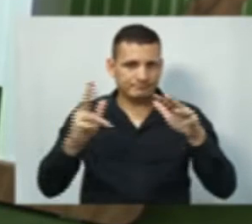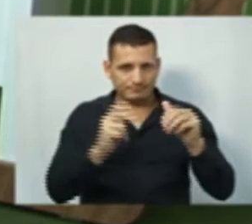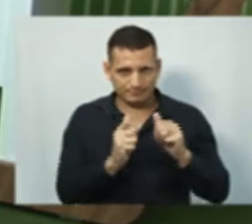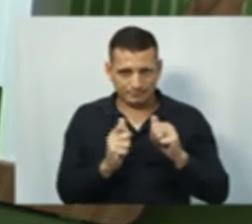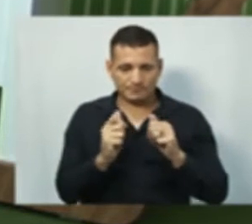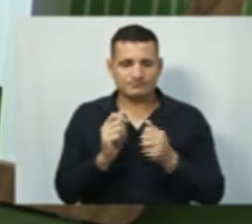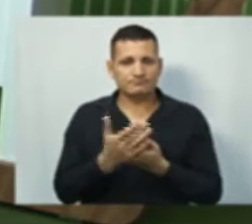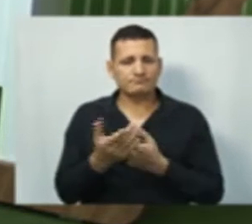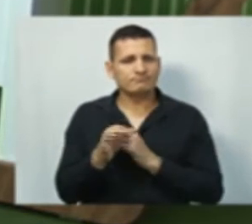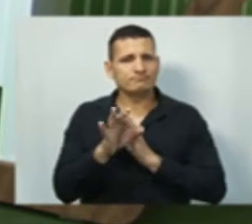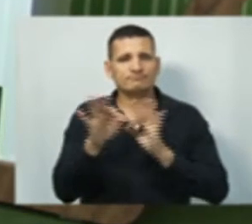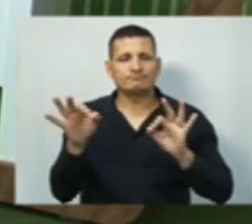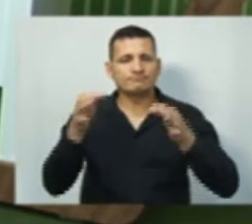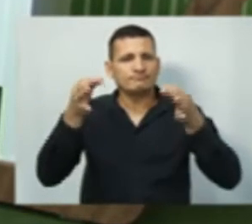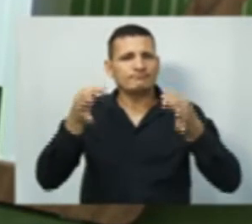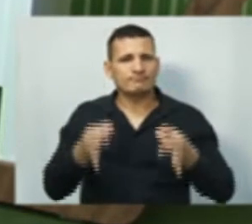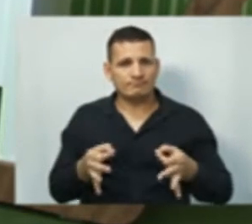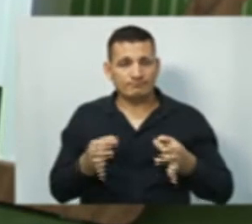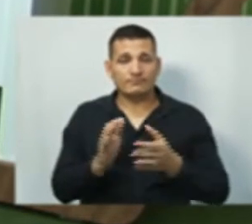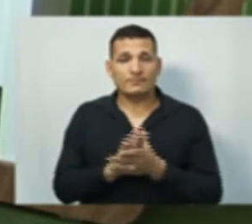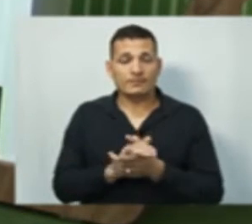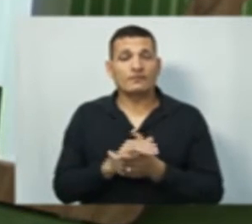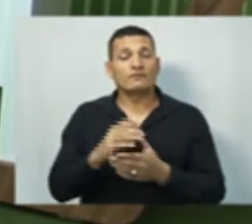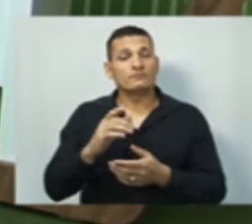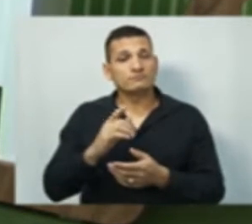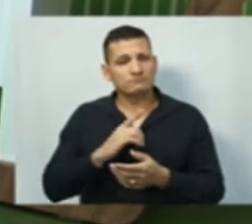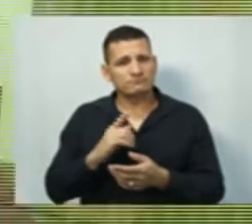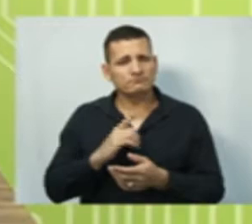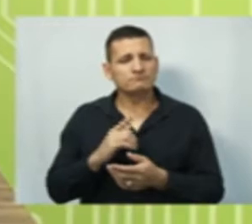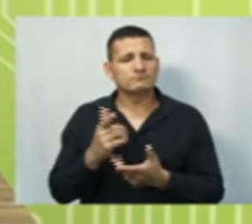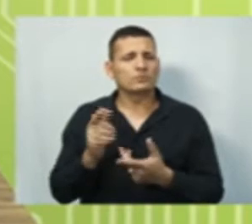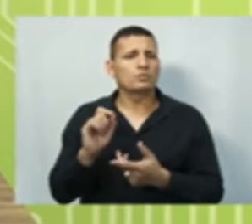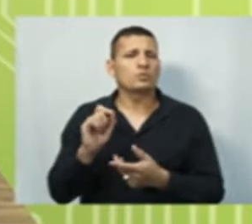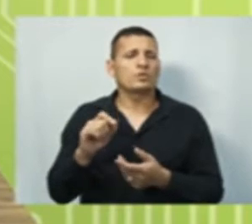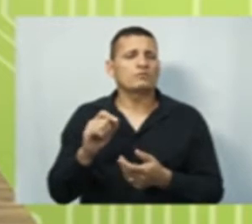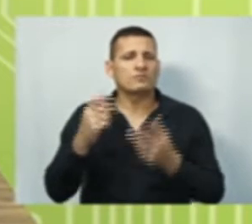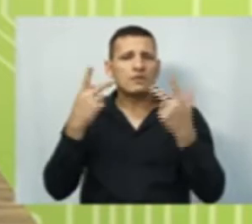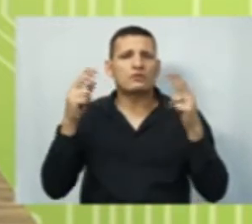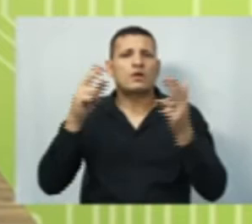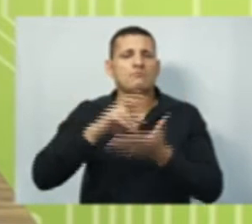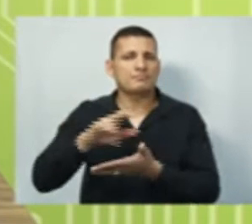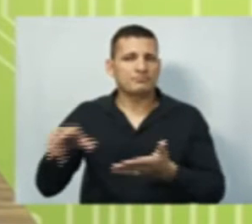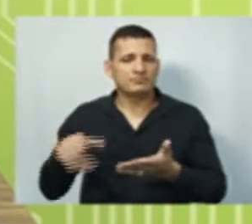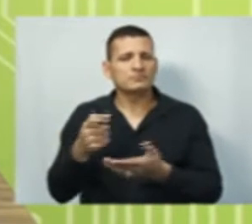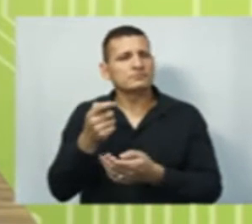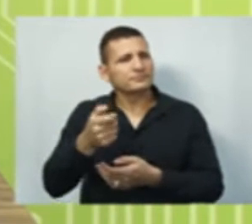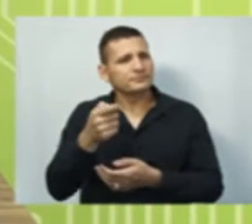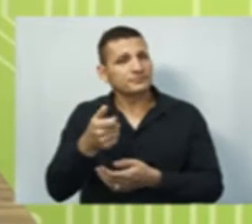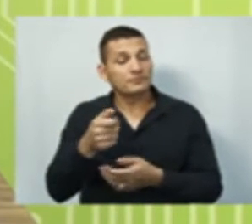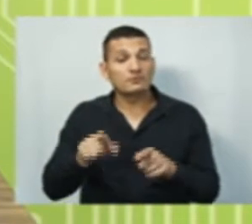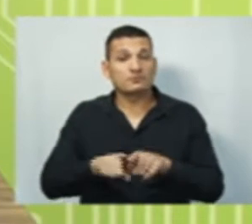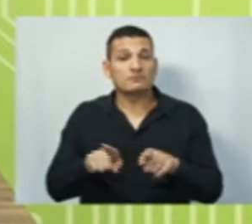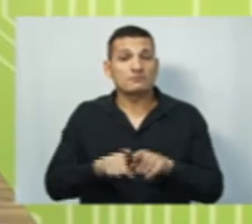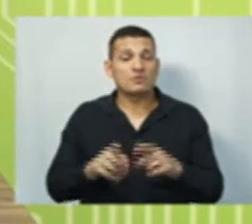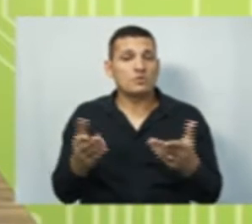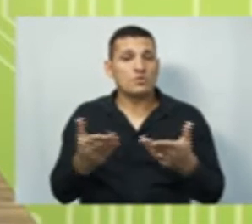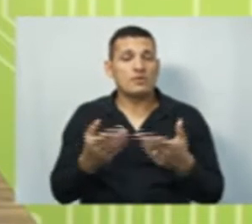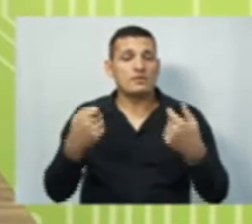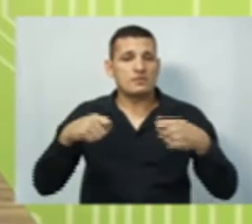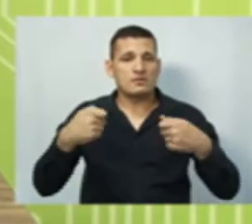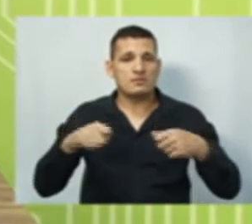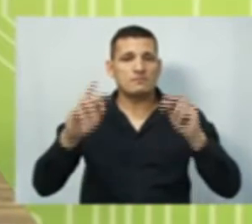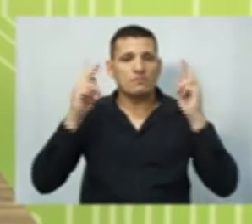professora. Exatamente, gente. Além dos nossos recursos serem escassos, nós temos a questão que as necessidades humanas são